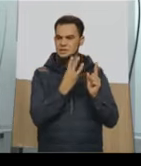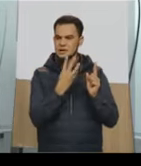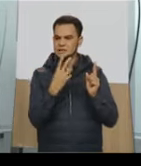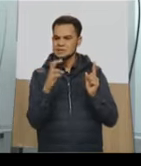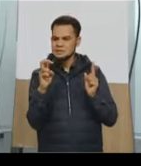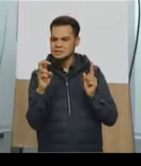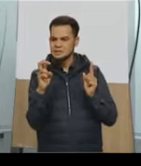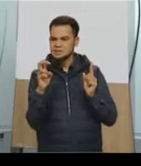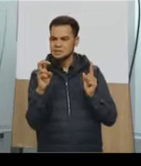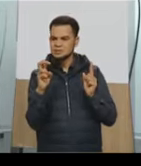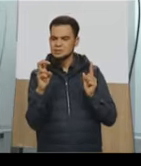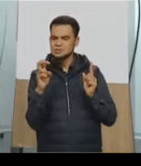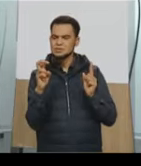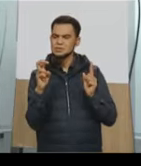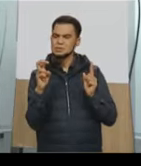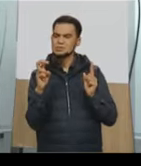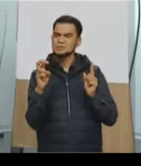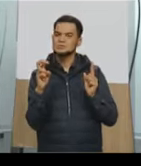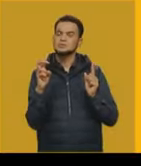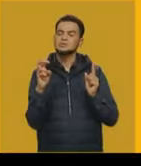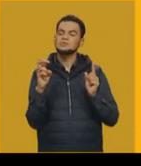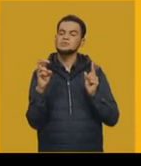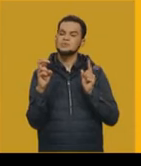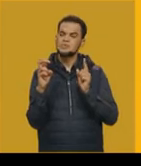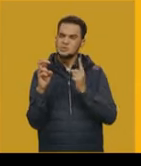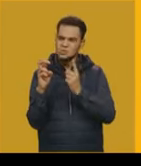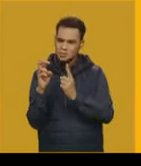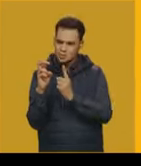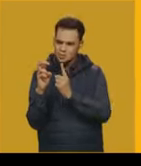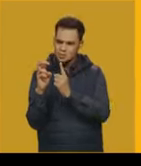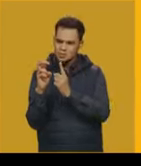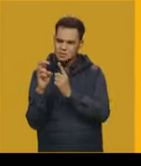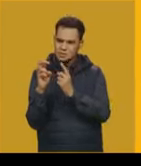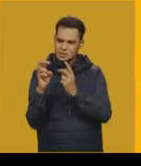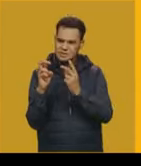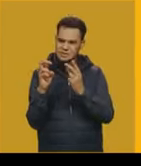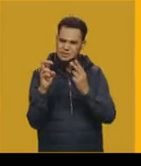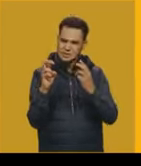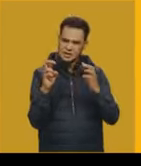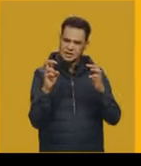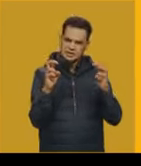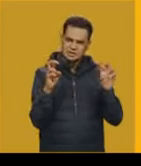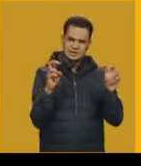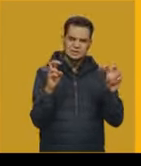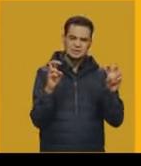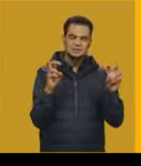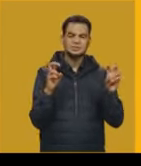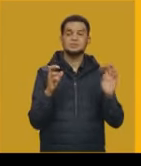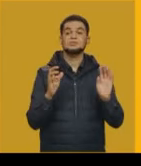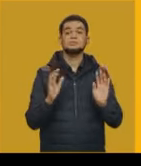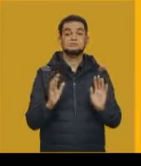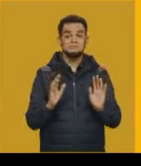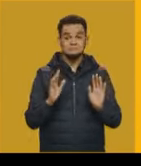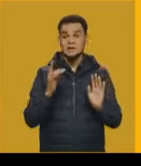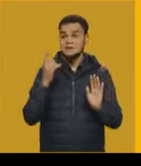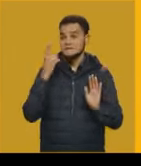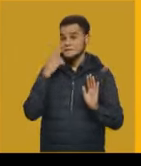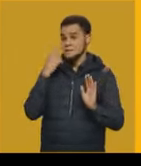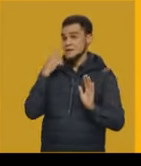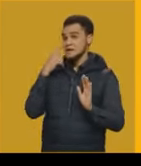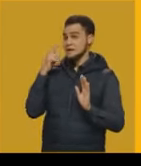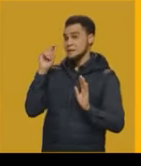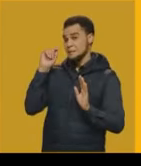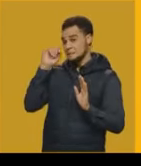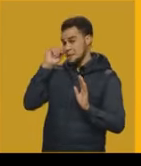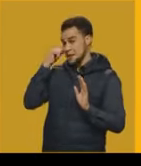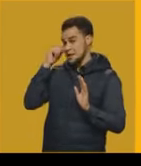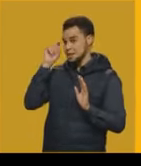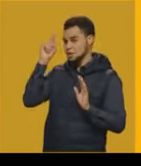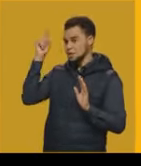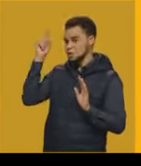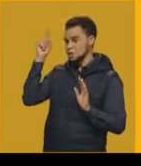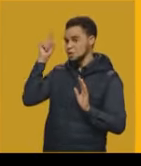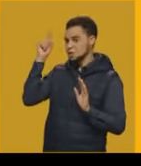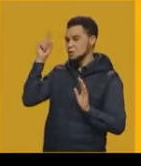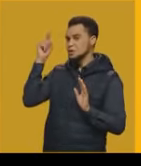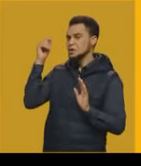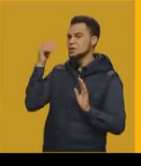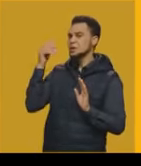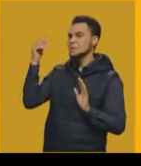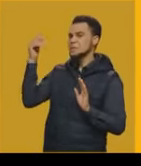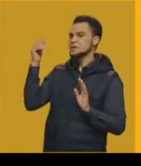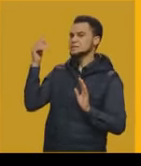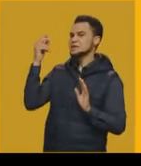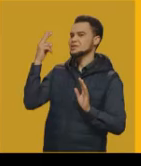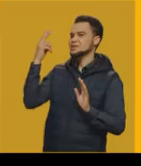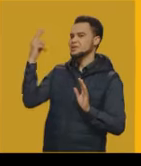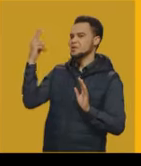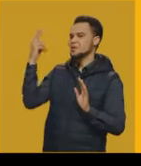for menor a numeração. Então, na numeração de preto, a dupla ligação começa no carbono 2